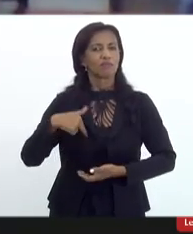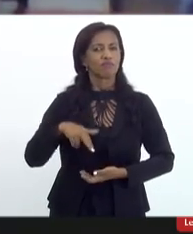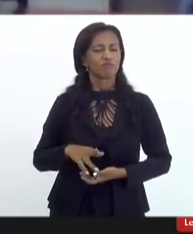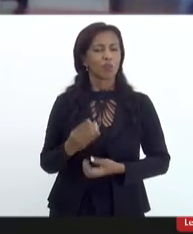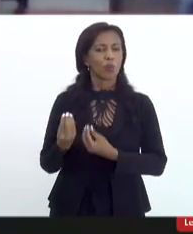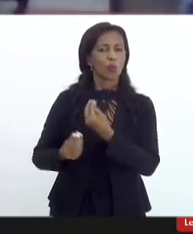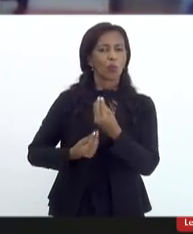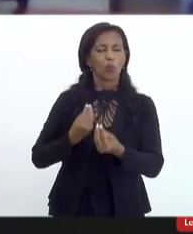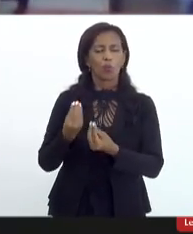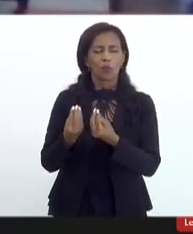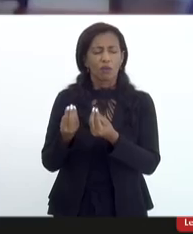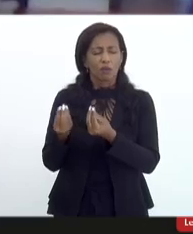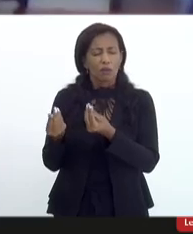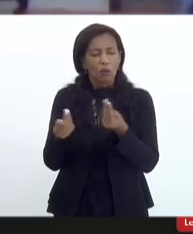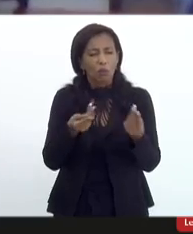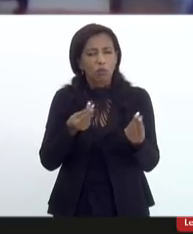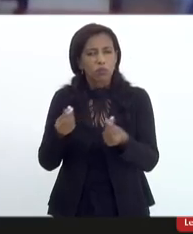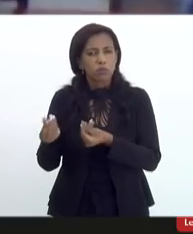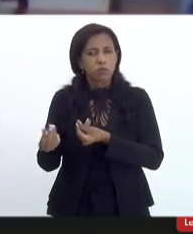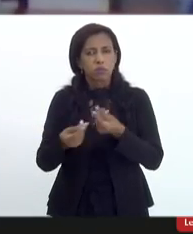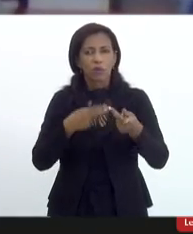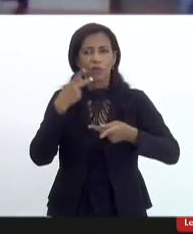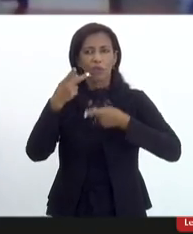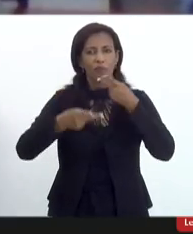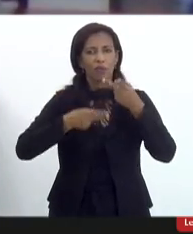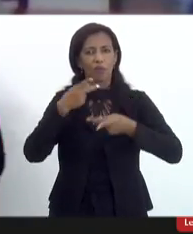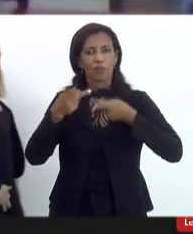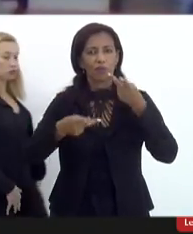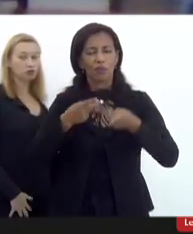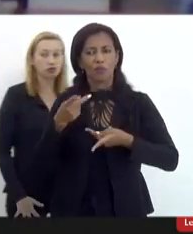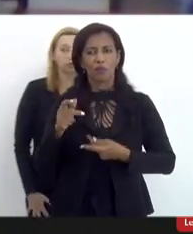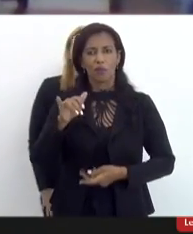como tão bem falou nossa